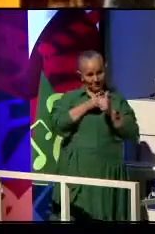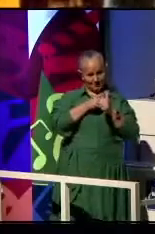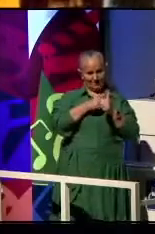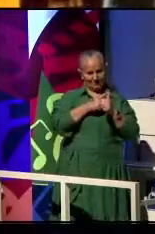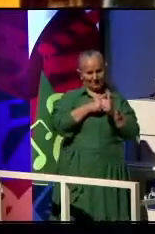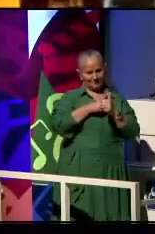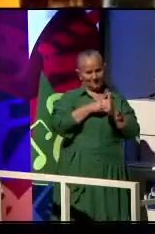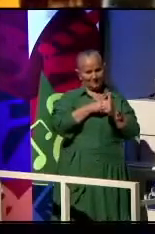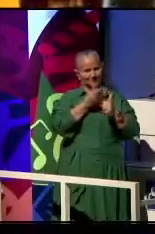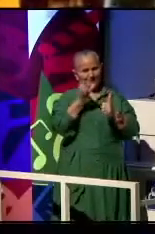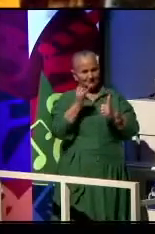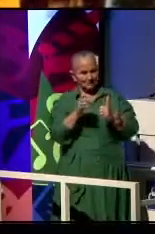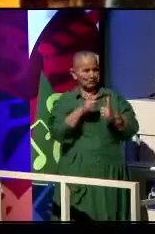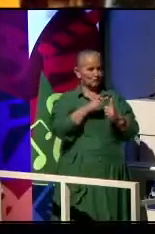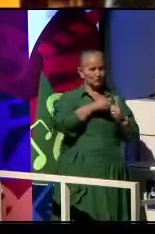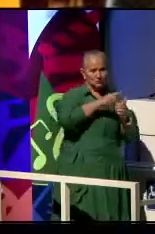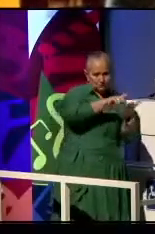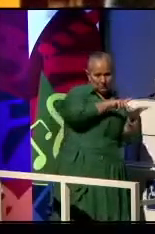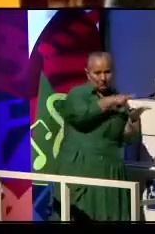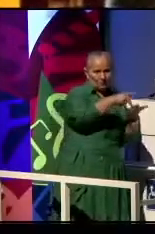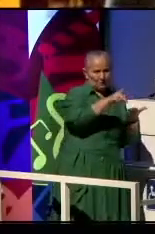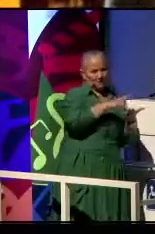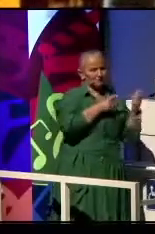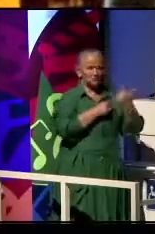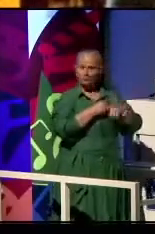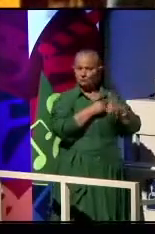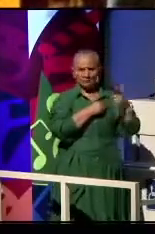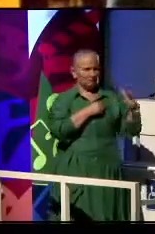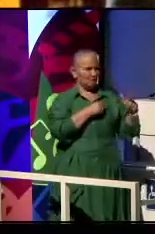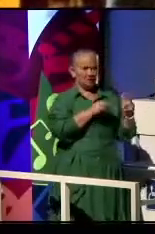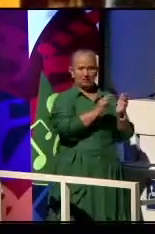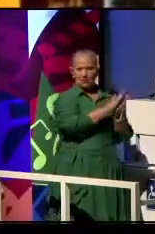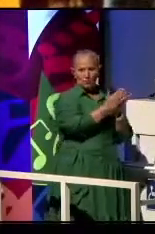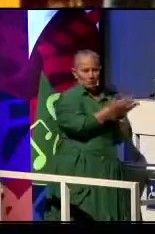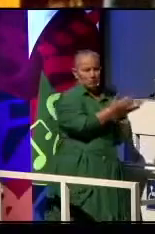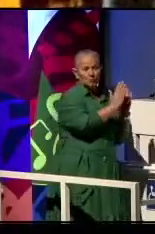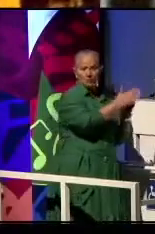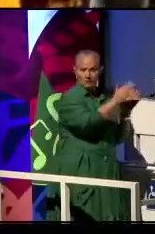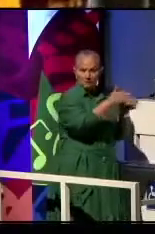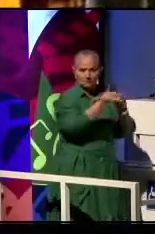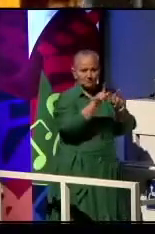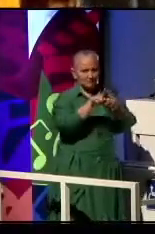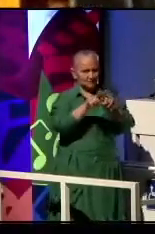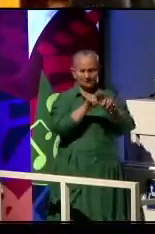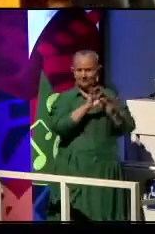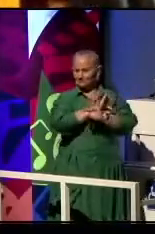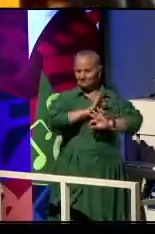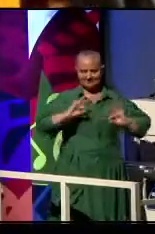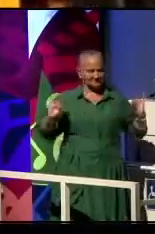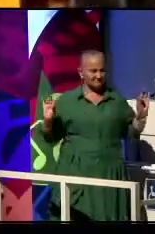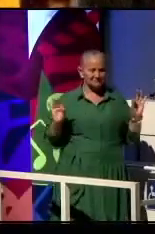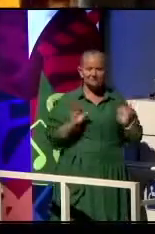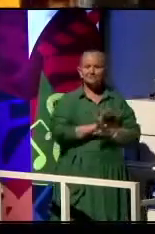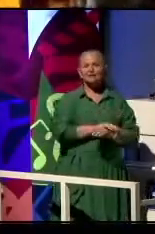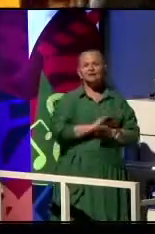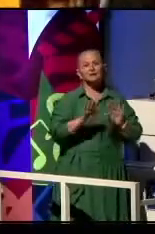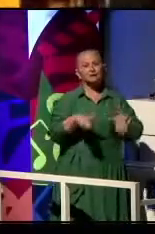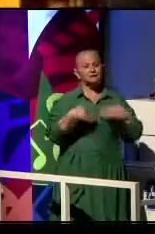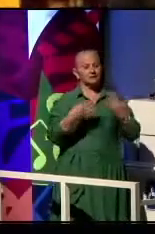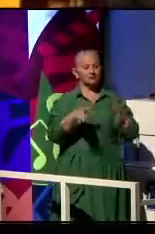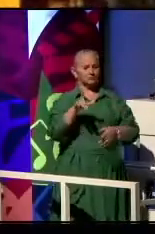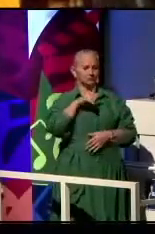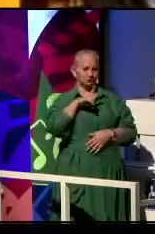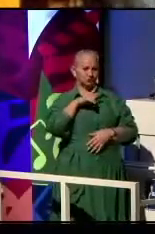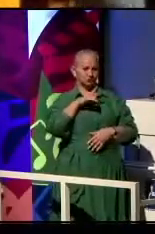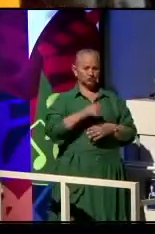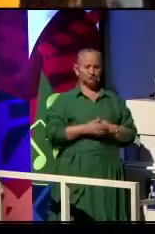o Milton Nascimento, não haveria Clube da Esquina. Primeiro, pela iniciativa dele de gravar esse álbum, né, e a genialidade. Né? Eles colocam o